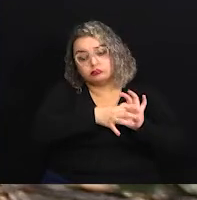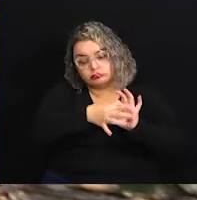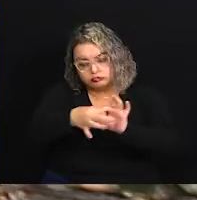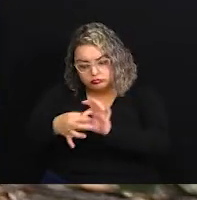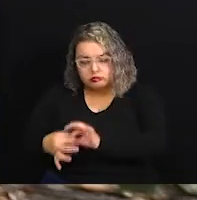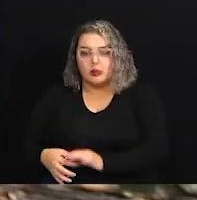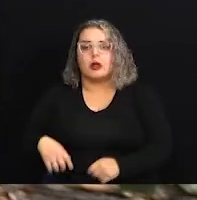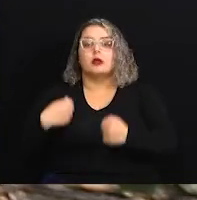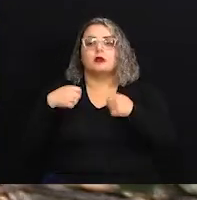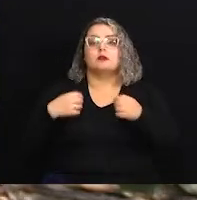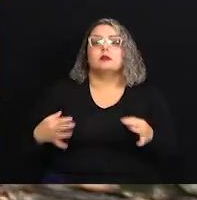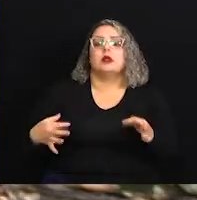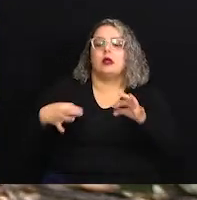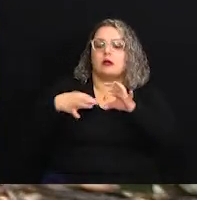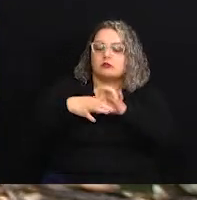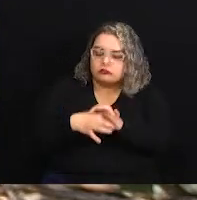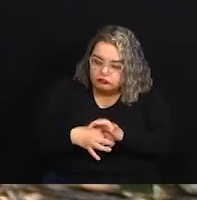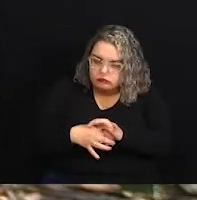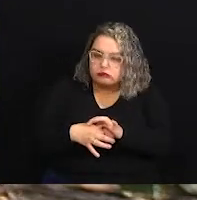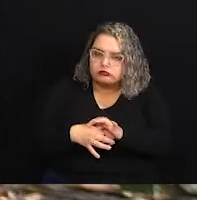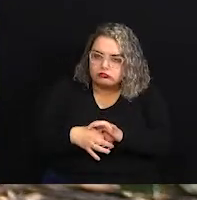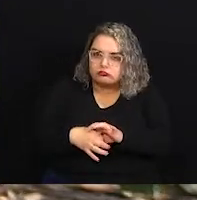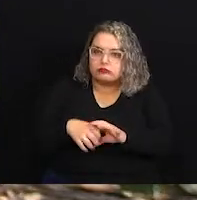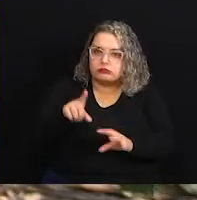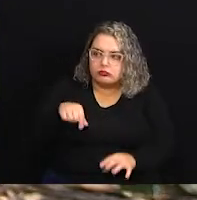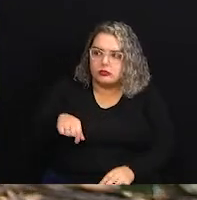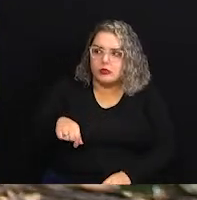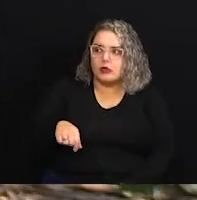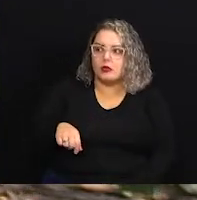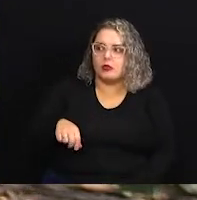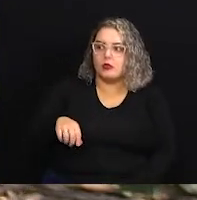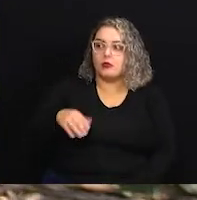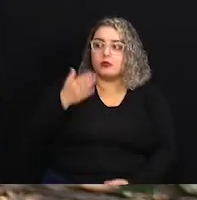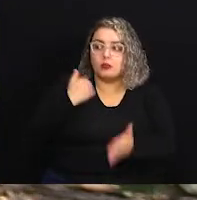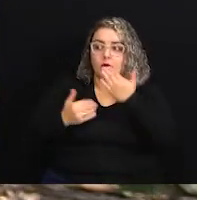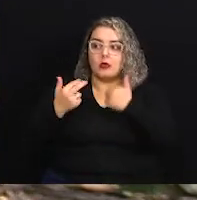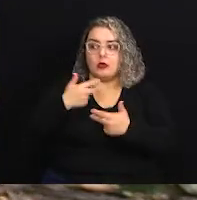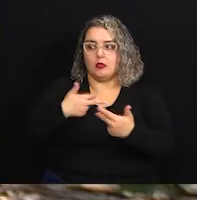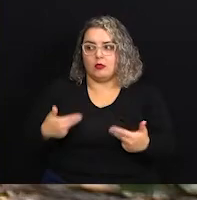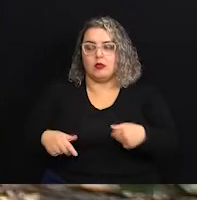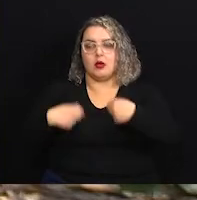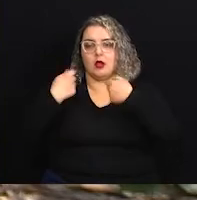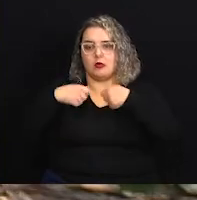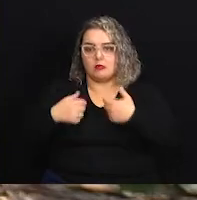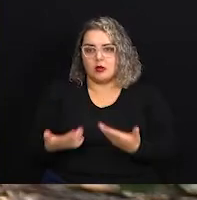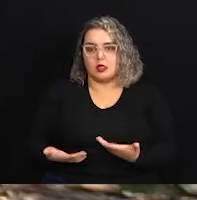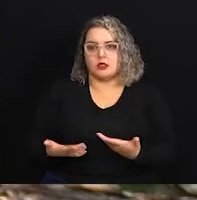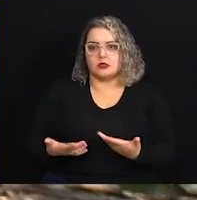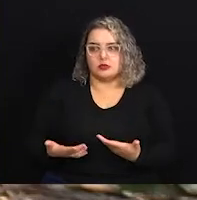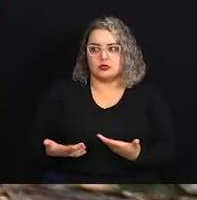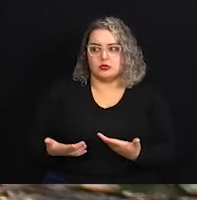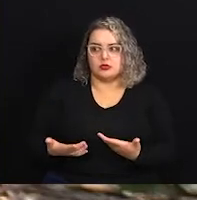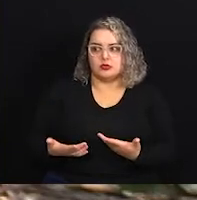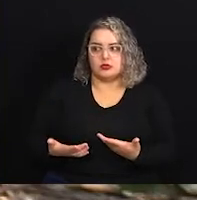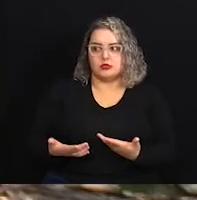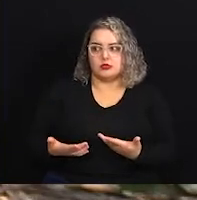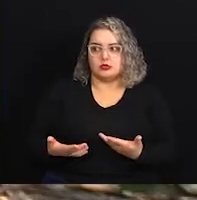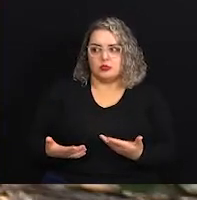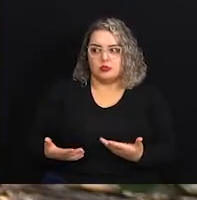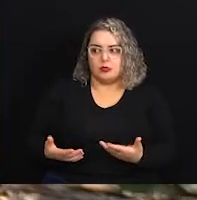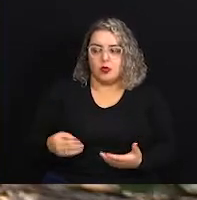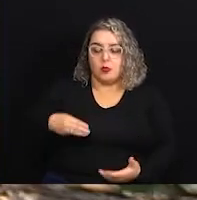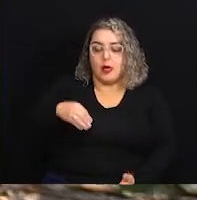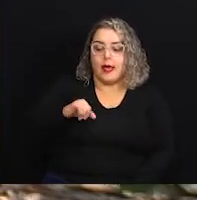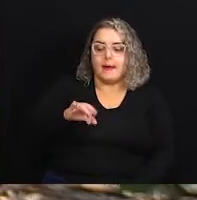um ciclo que precisa ser fechado, que é o ciclo do alimento. O alimento ele precisou de